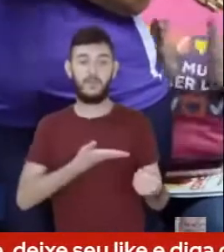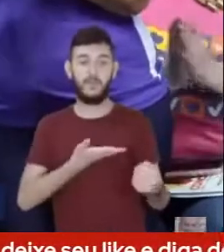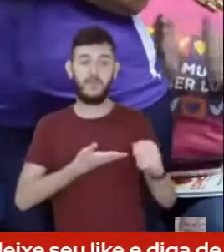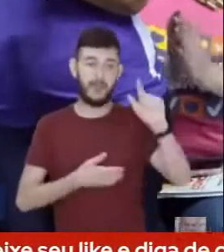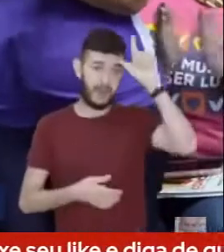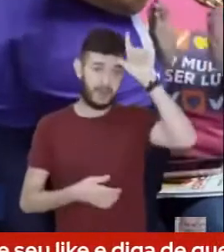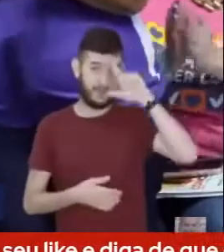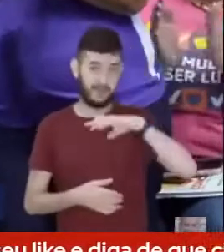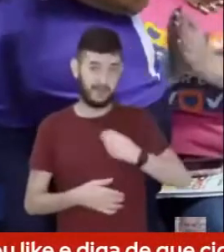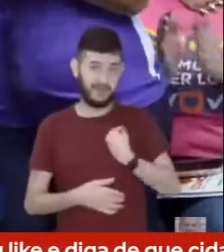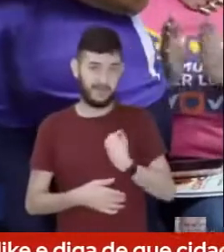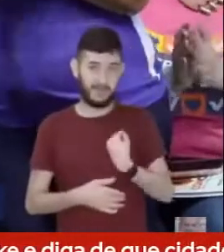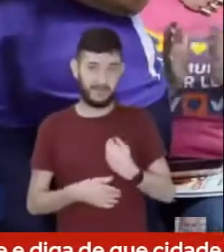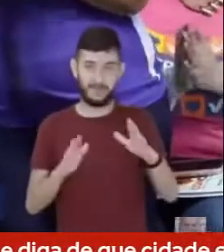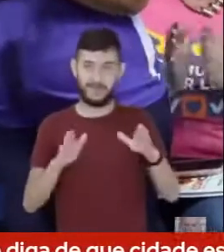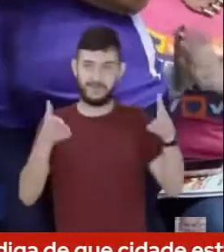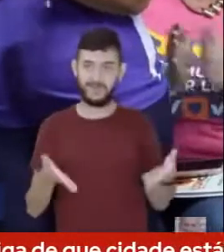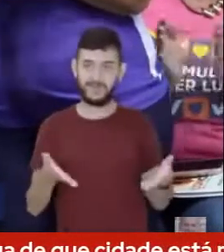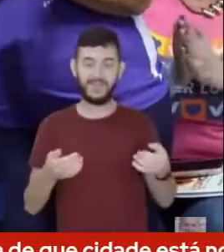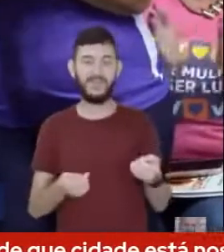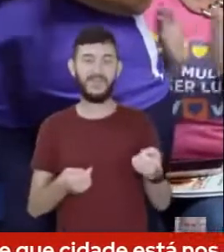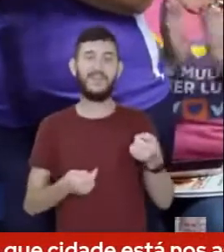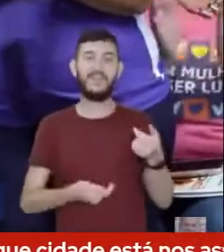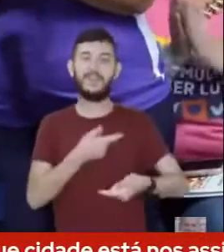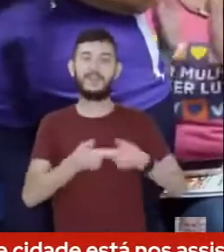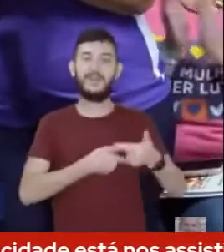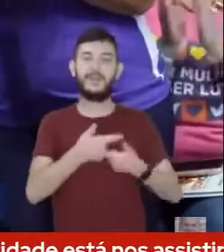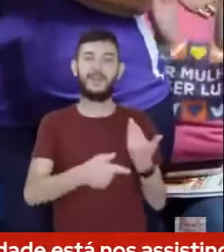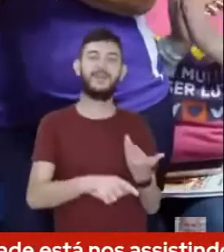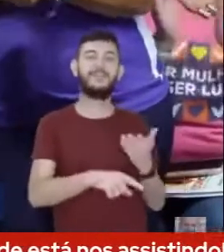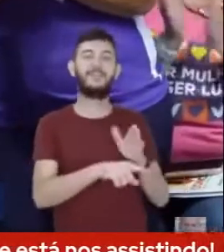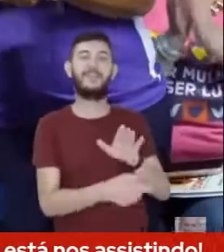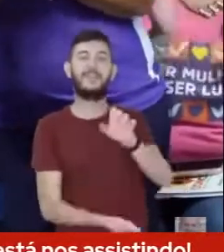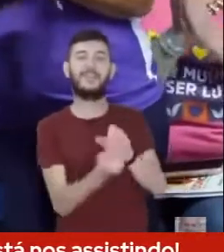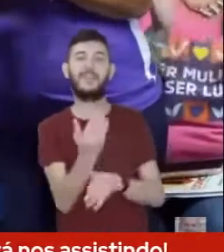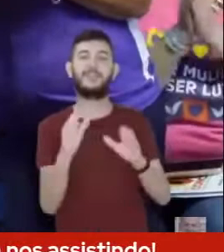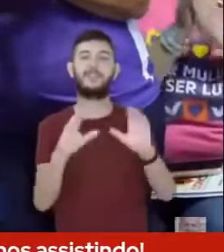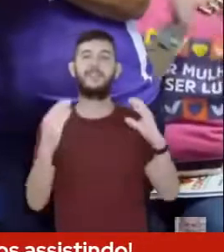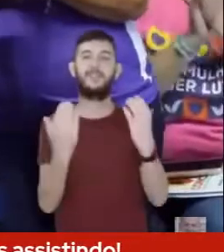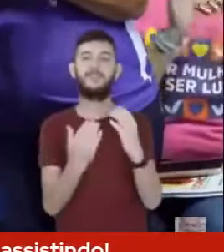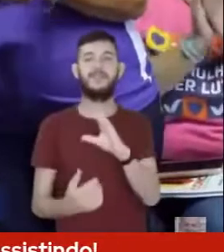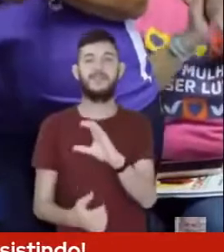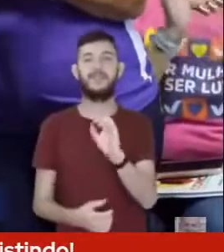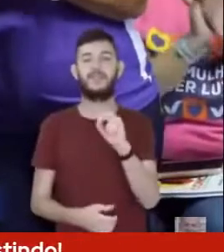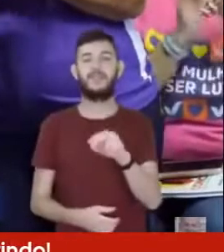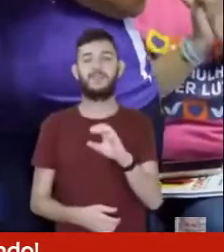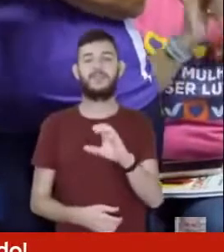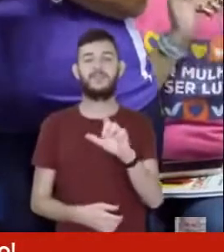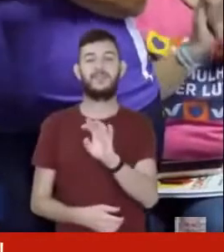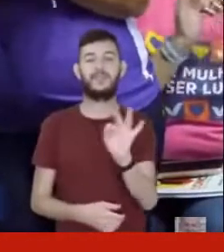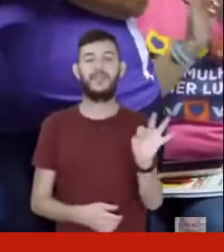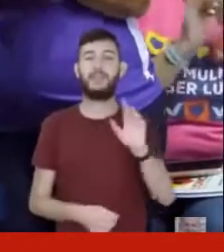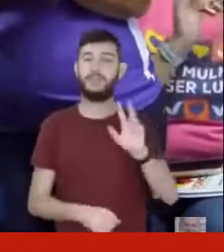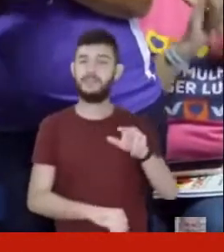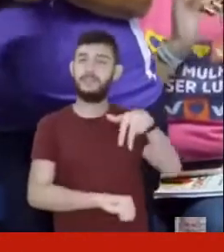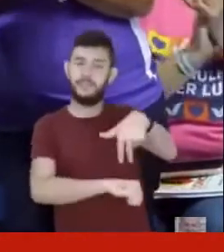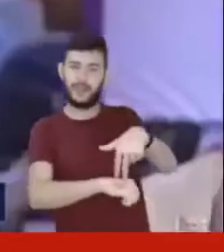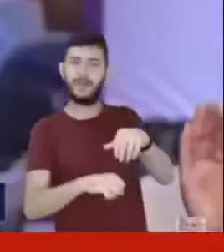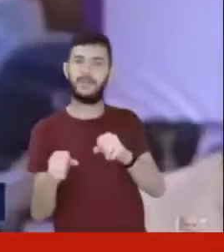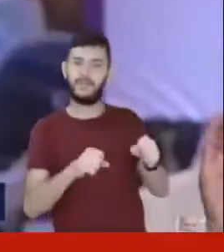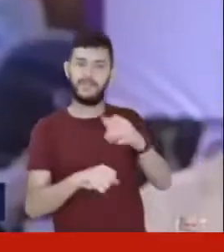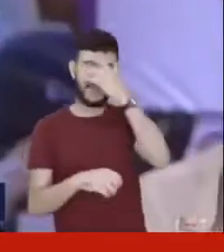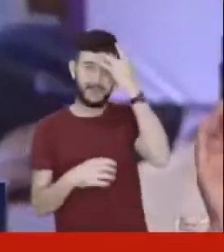dos construtores da Concrete. Levanta, alemão, pessoal, vê aí. Ó, alemão lá, companheiro Lula. Ó, alemão. Companheiro